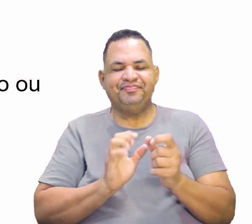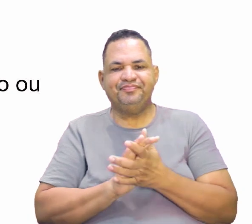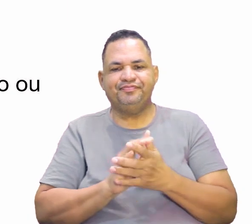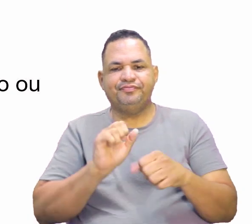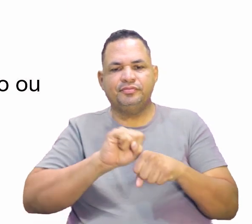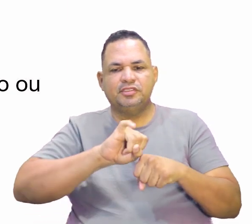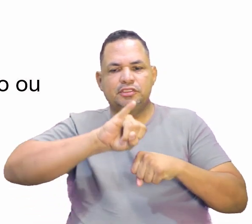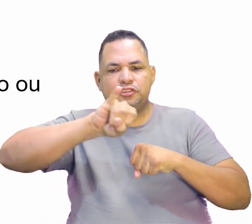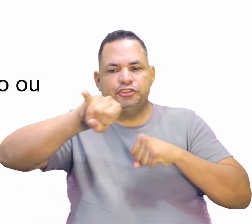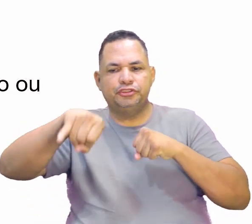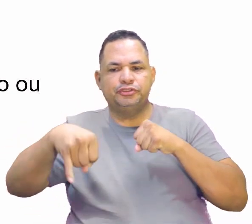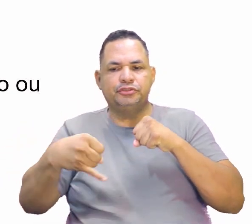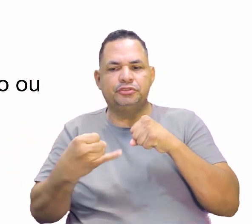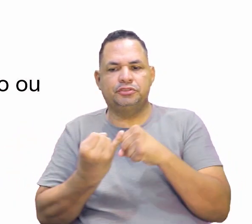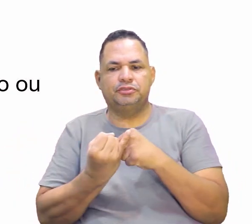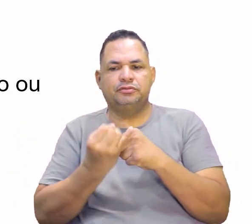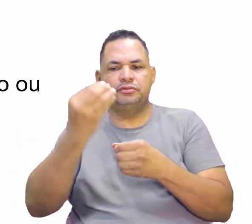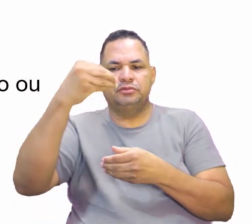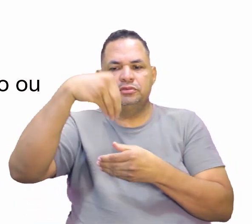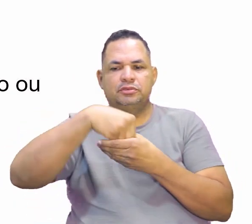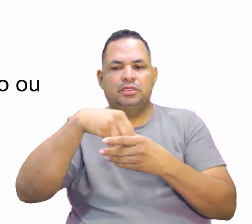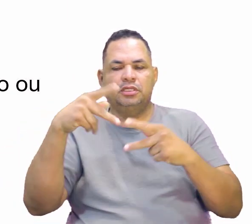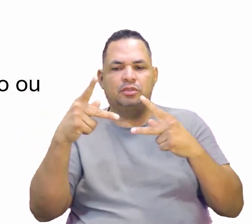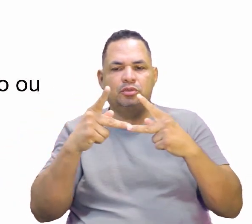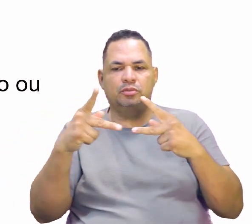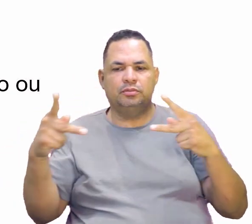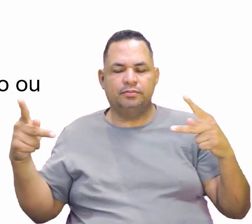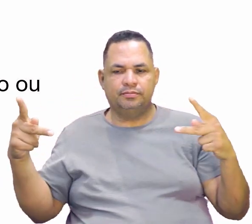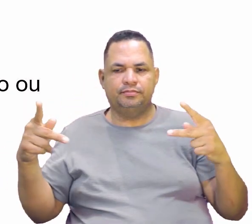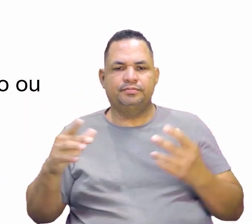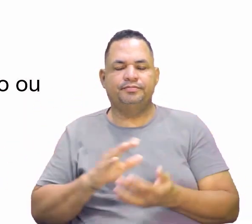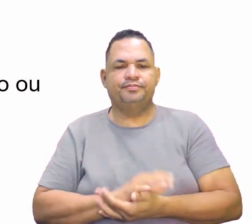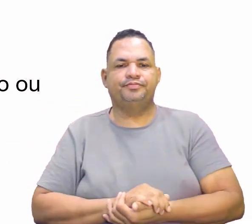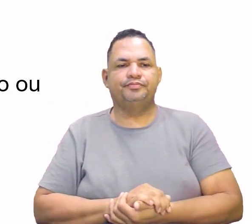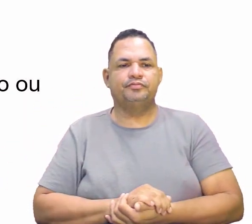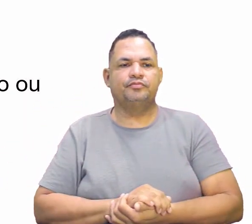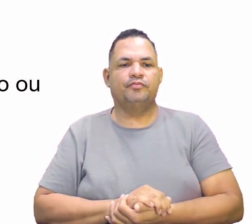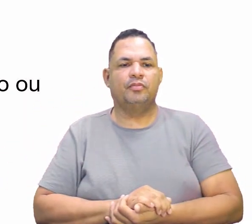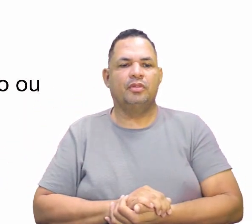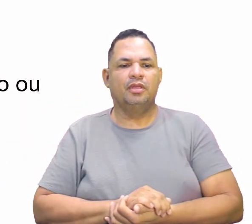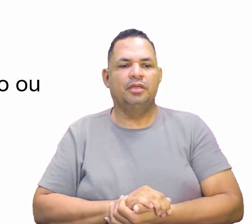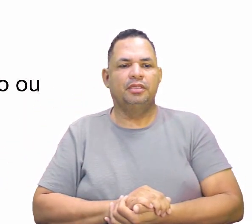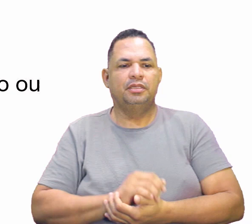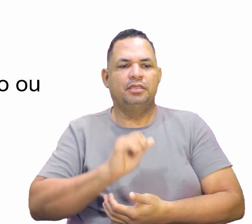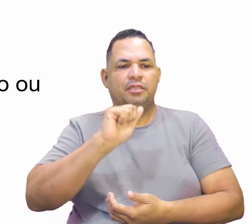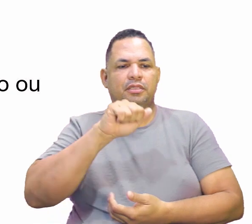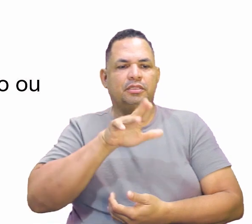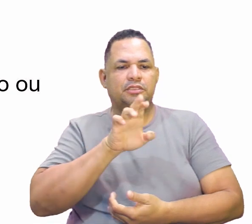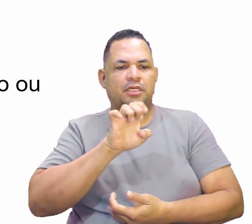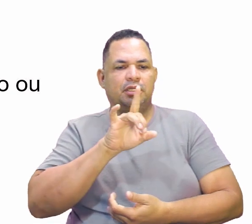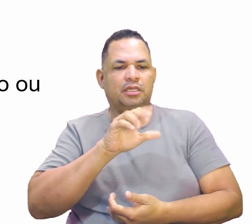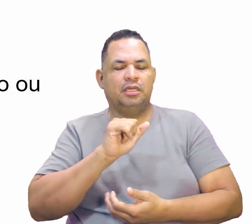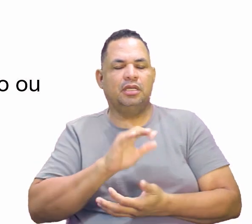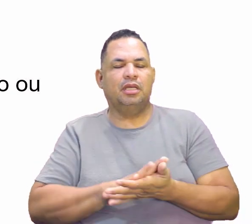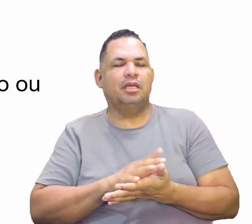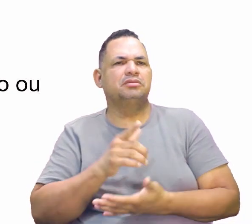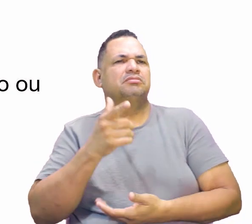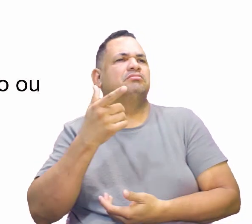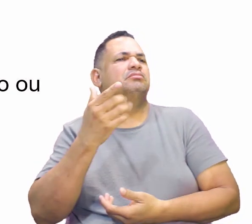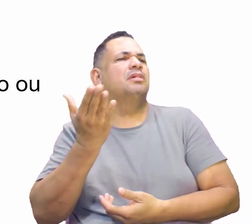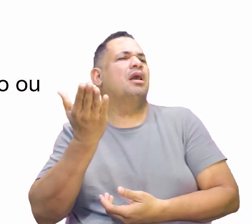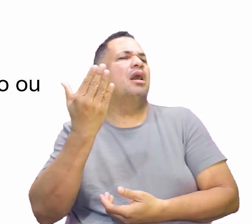do predicado, tá certo? Então, Angélica era medrosa, Angélica